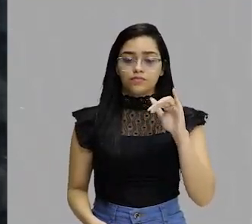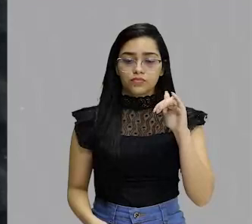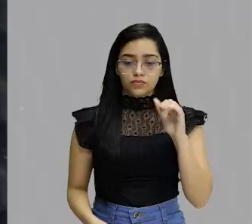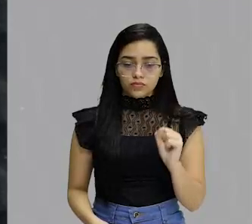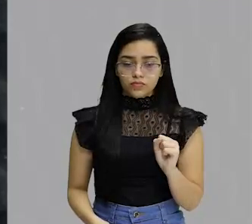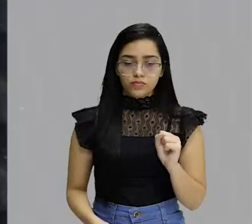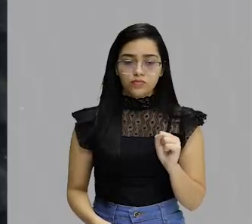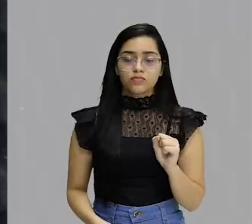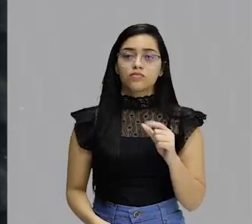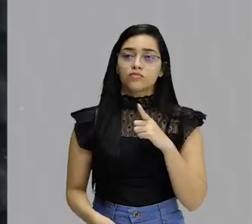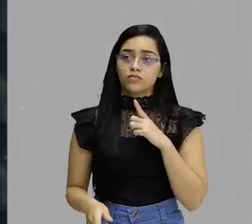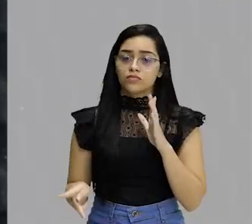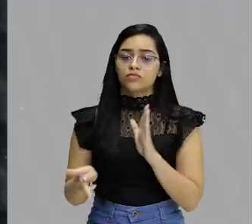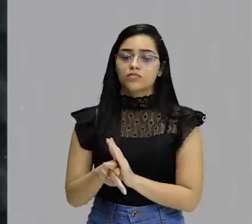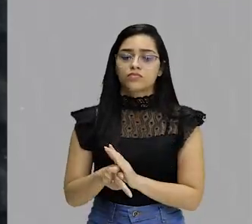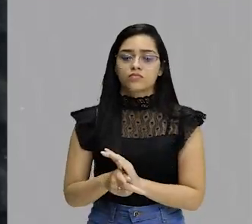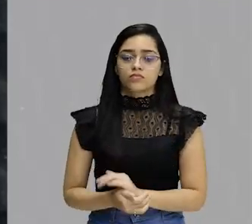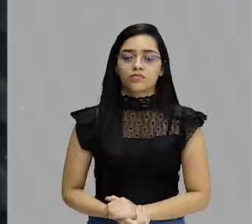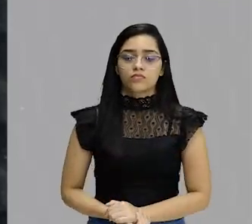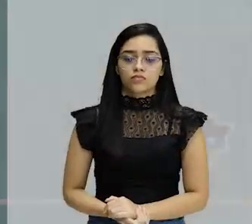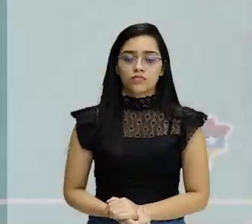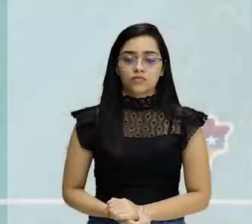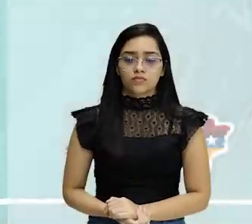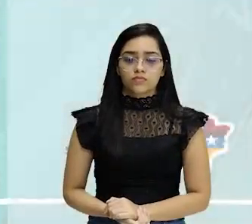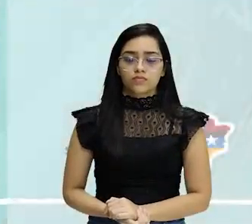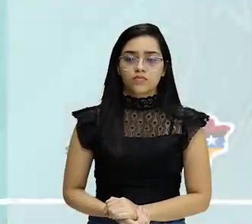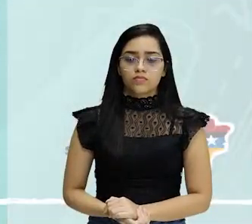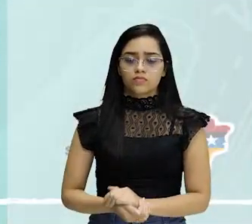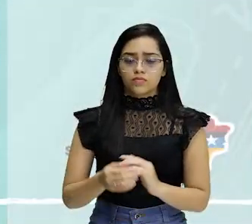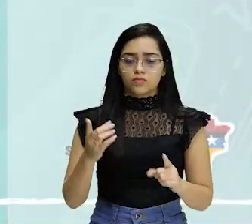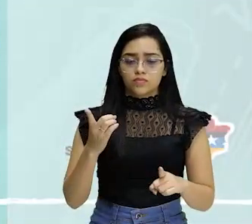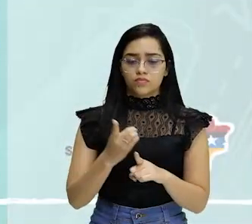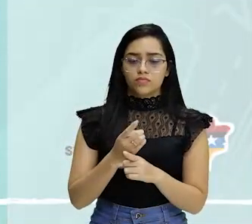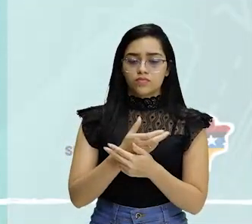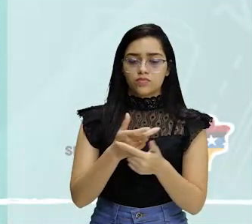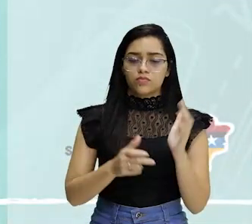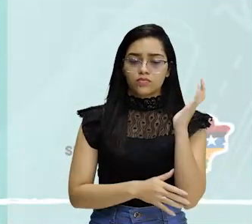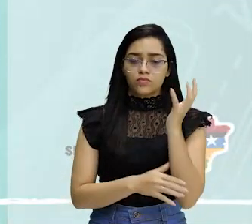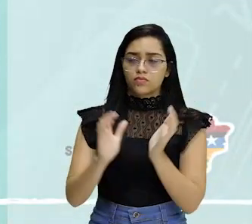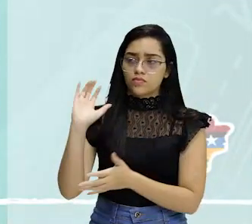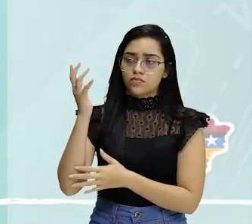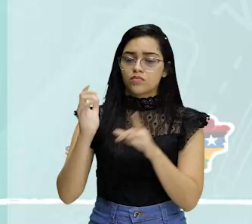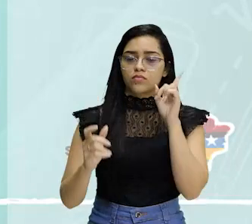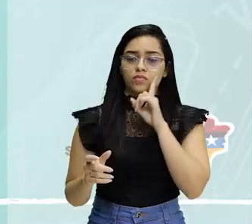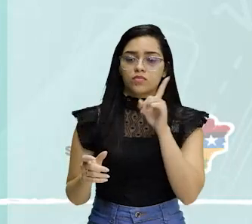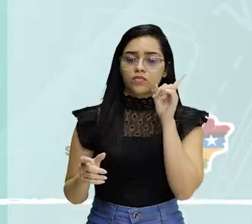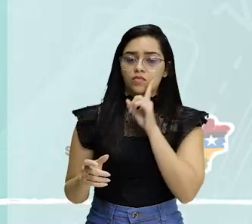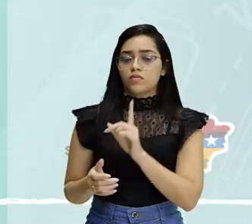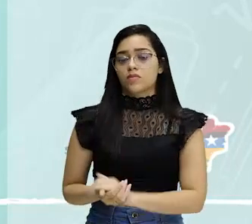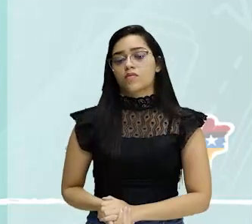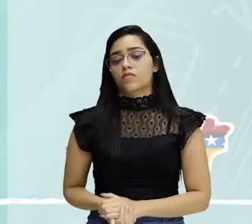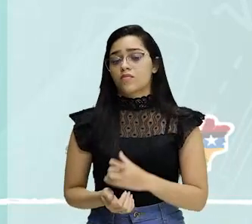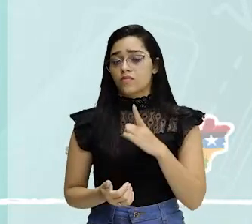sequoias, que ainda pertence a essa divisão. Elas são encontradas em florestas nos Estados Unidos, né? E são florestas com